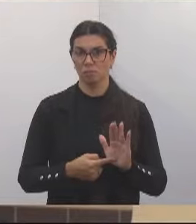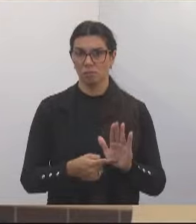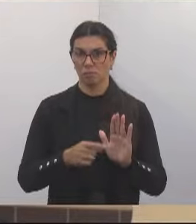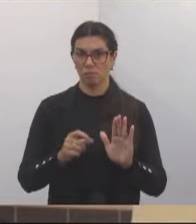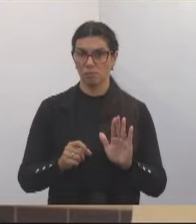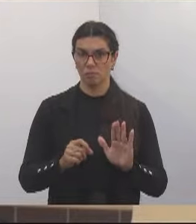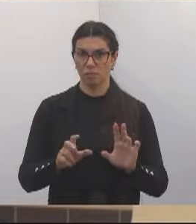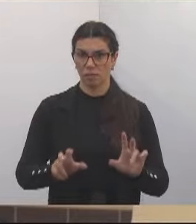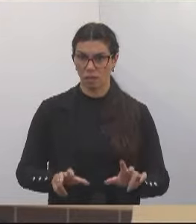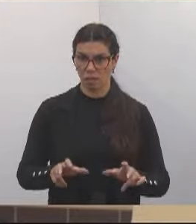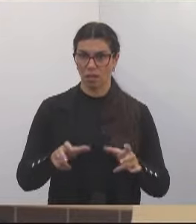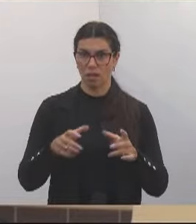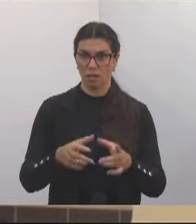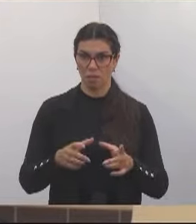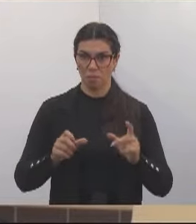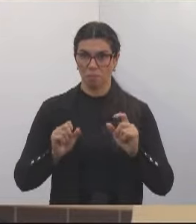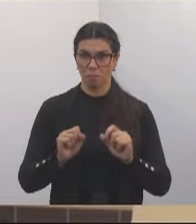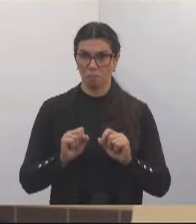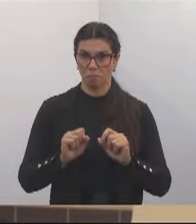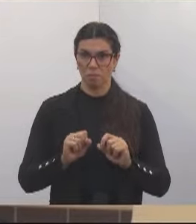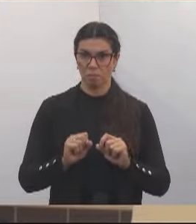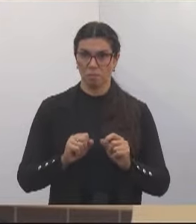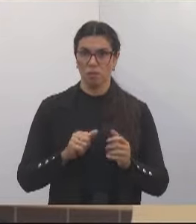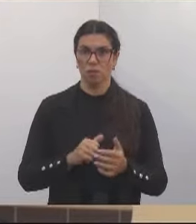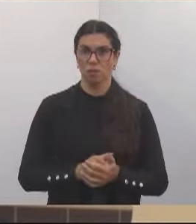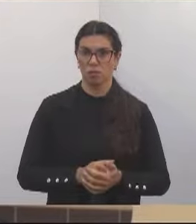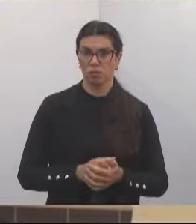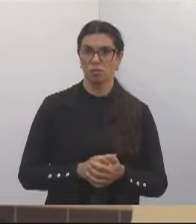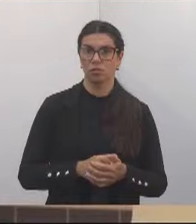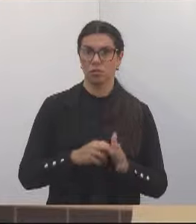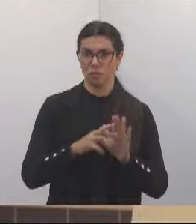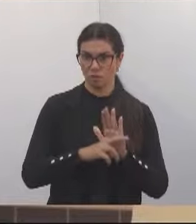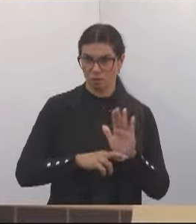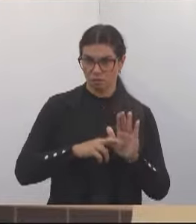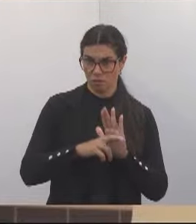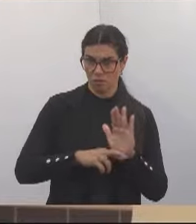a Câmara poderá cassar o mandato de vereador quando